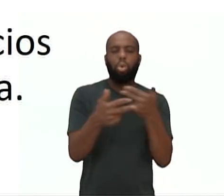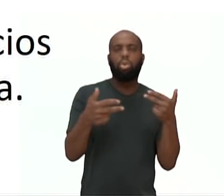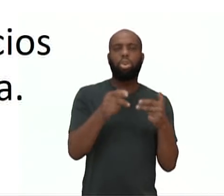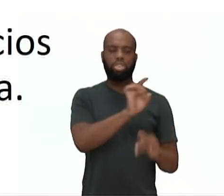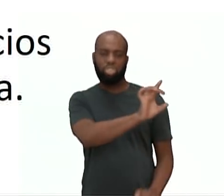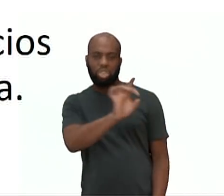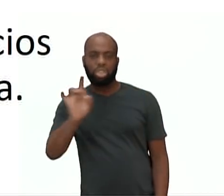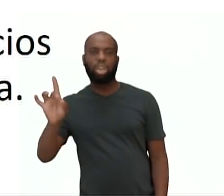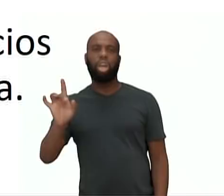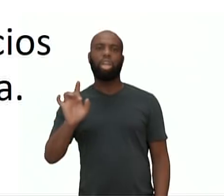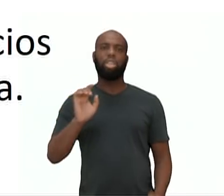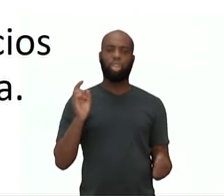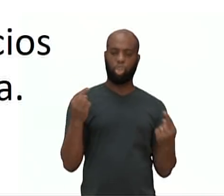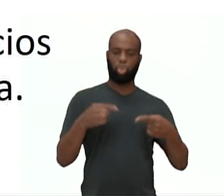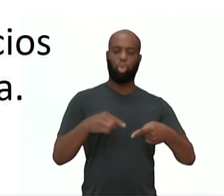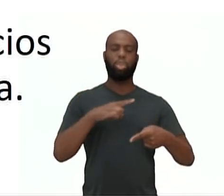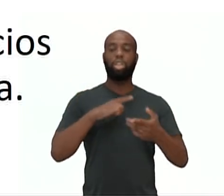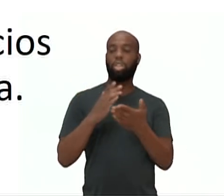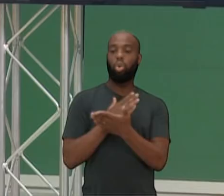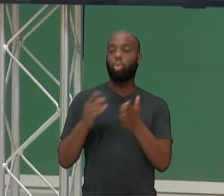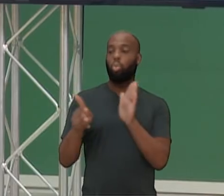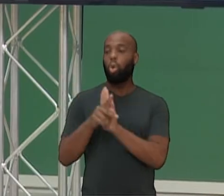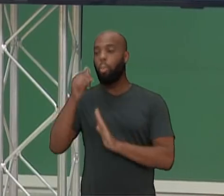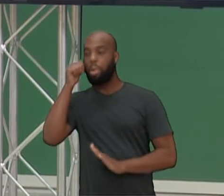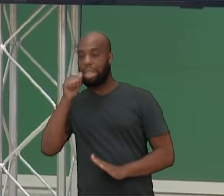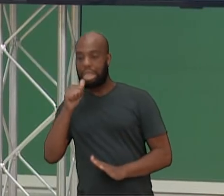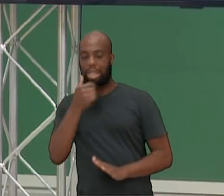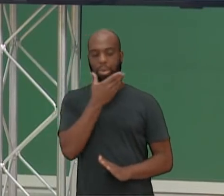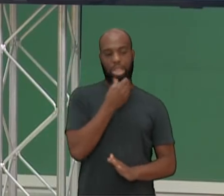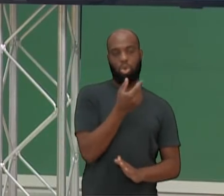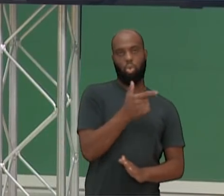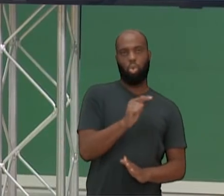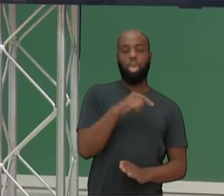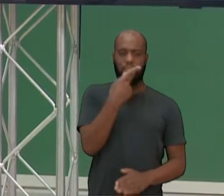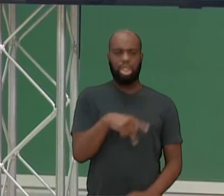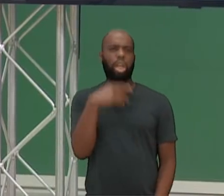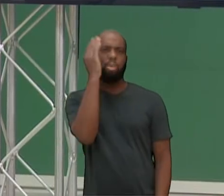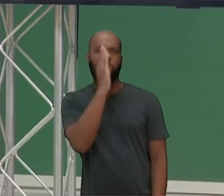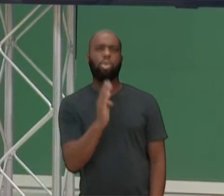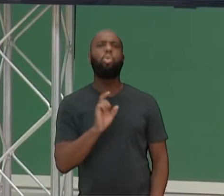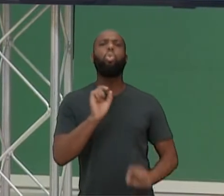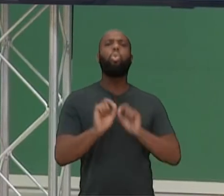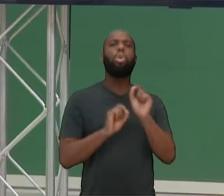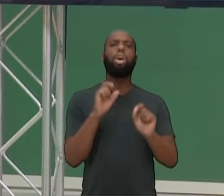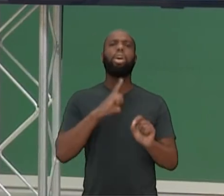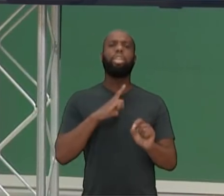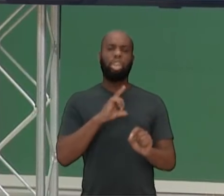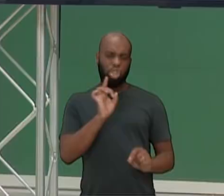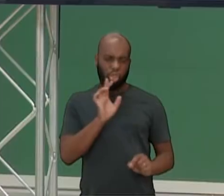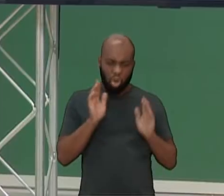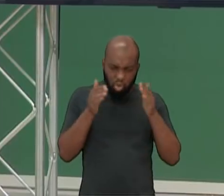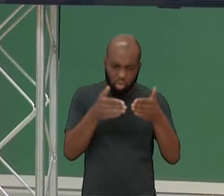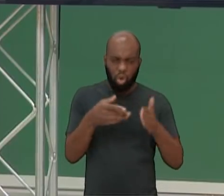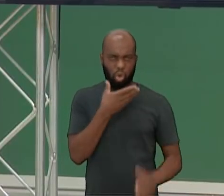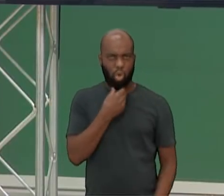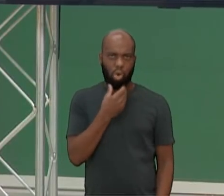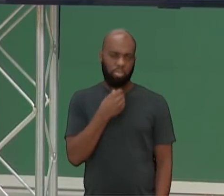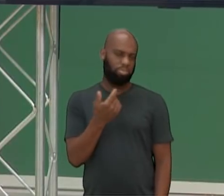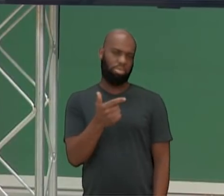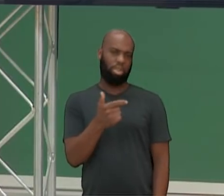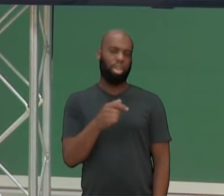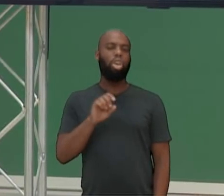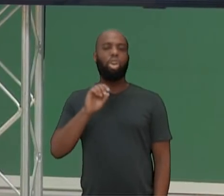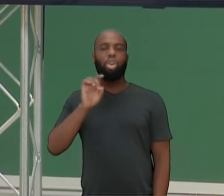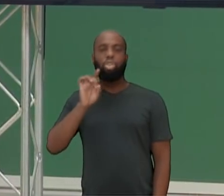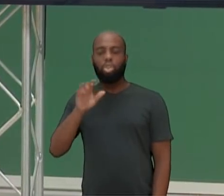que alguns para meninos, outros para os meninos, que é diferente que no Brasil. No Brasil, a gente é raro ver um jogo que é só para homens, um jogo que é